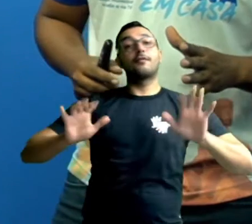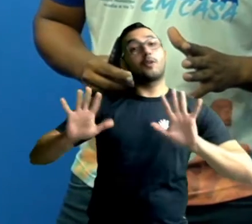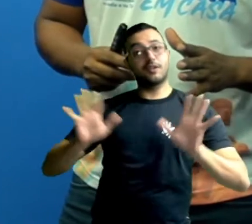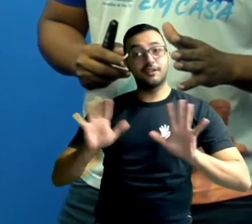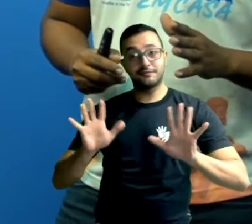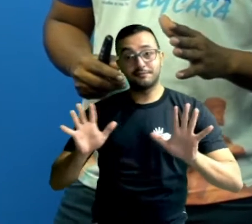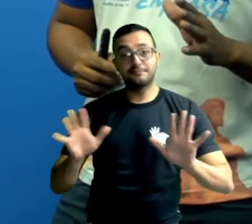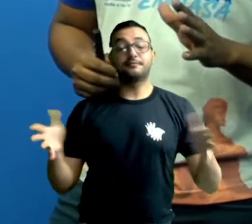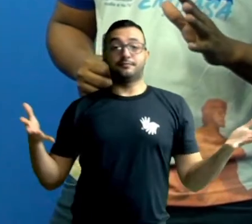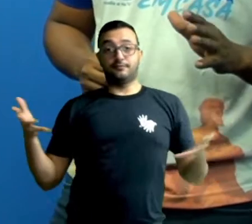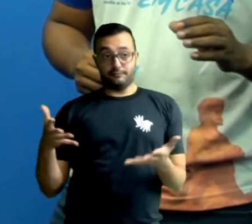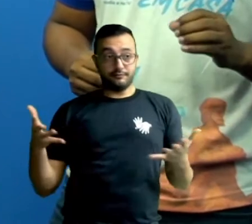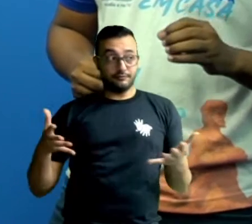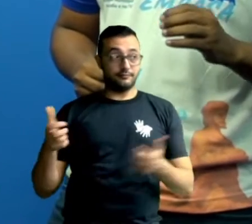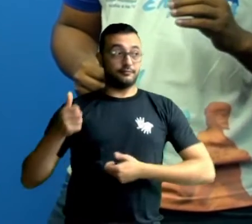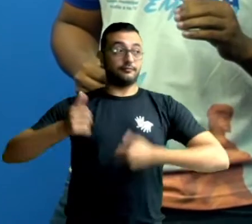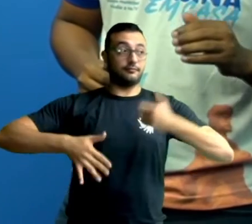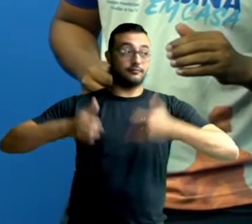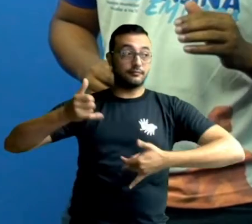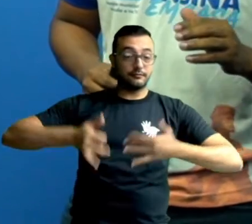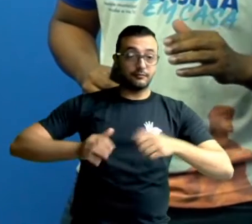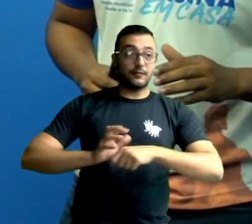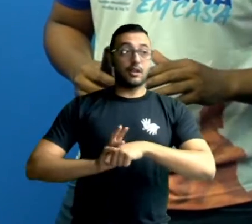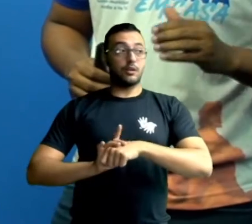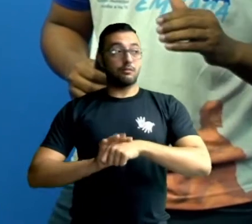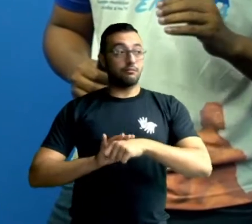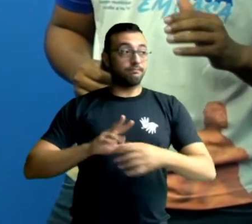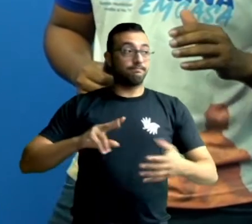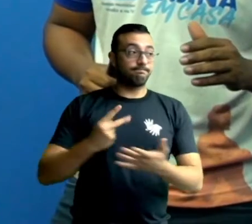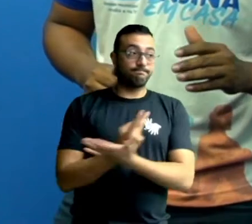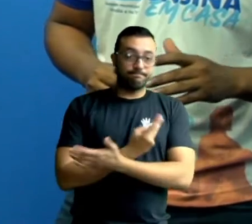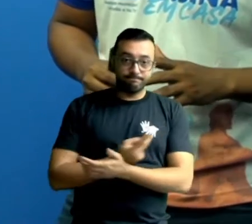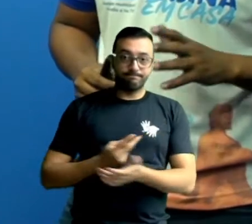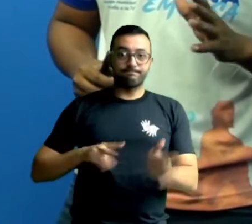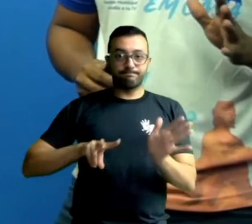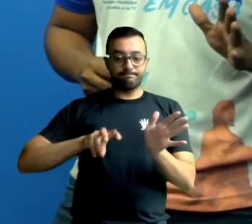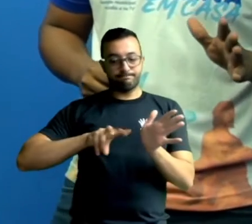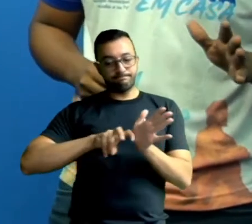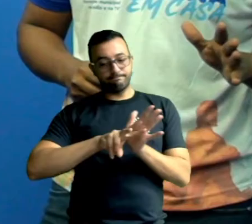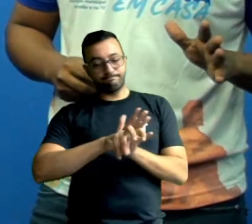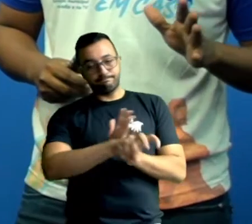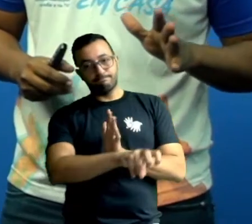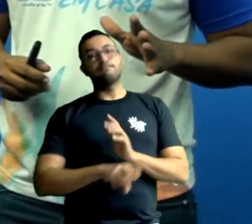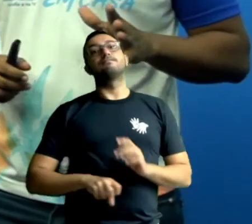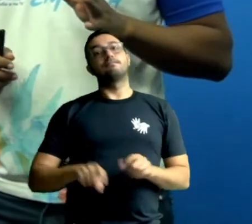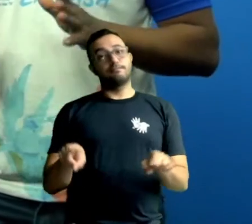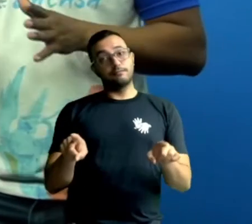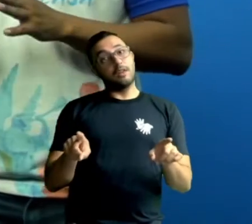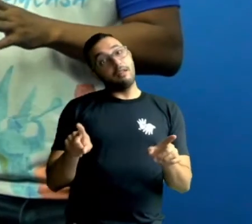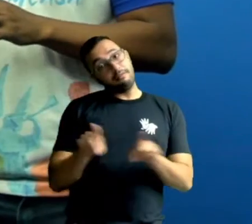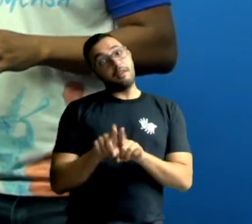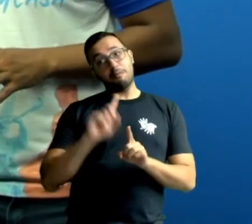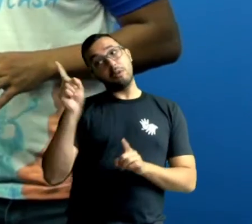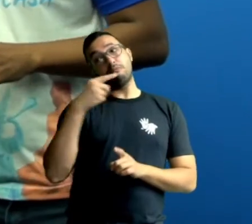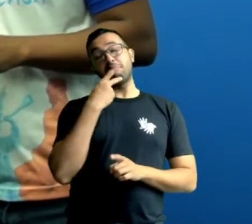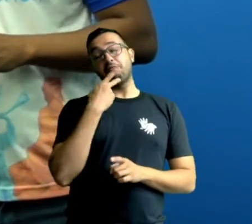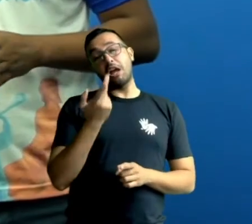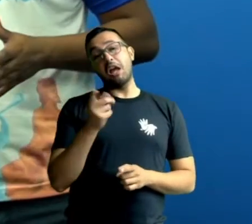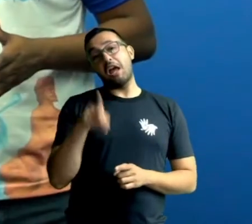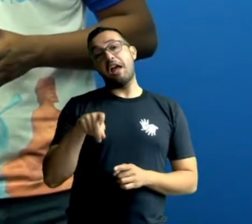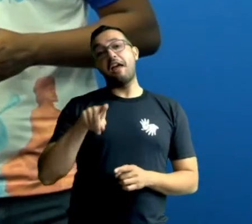Olá pessoal, hoje vamos falar sobre as doenças causadas por vírus, também conhecidas como as